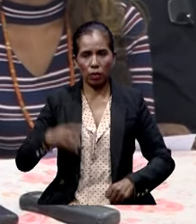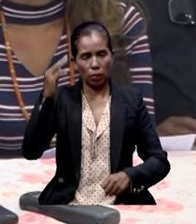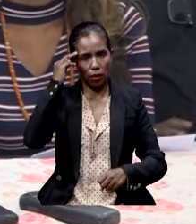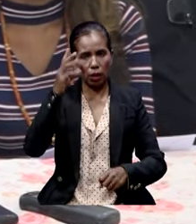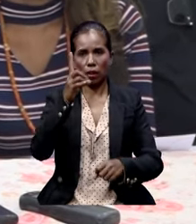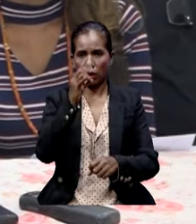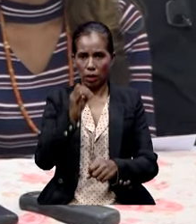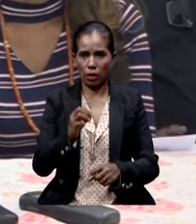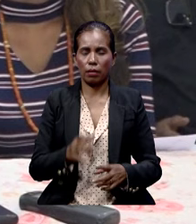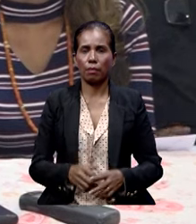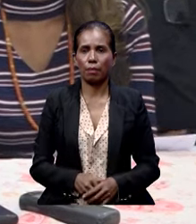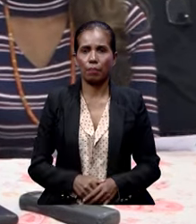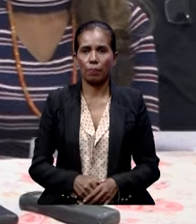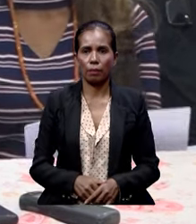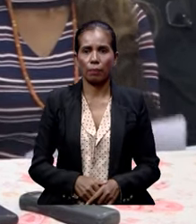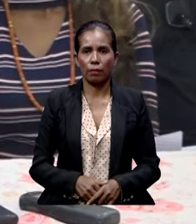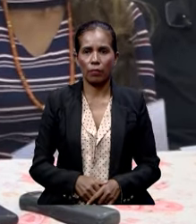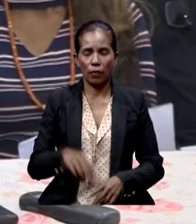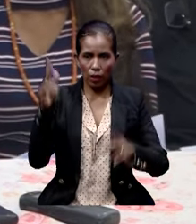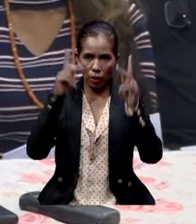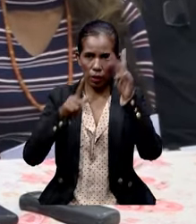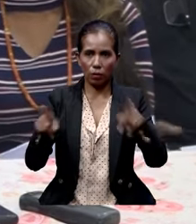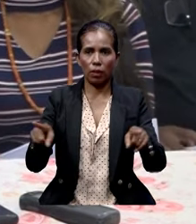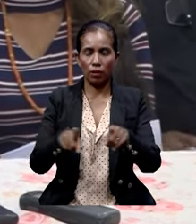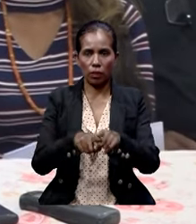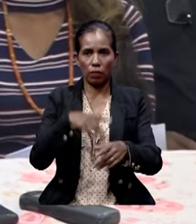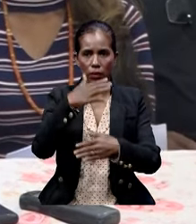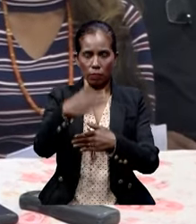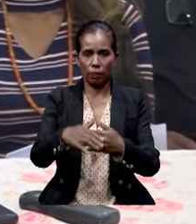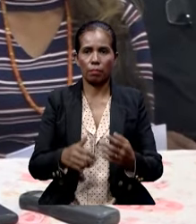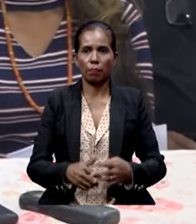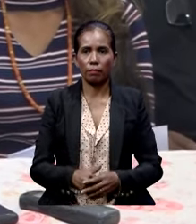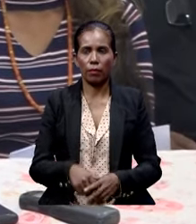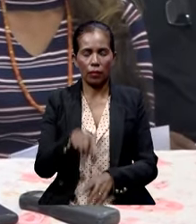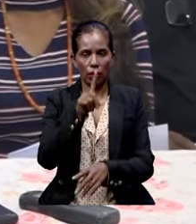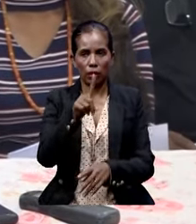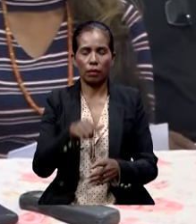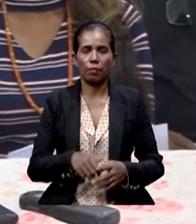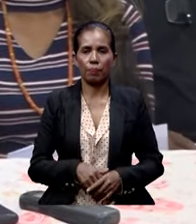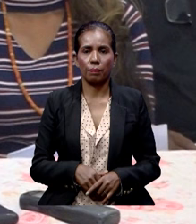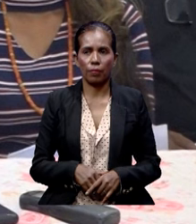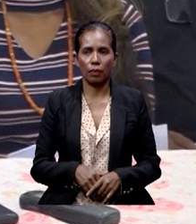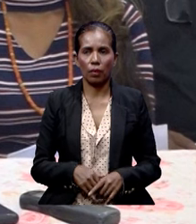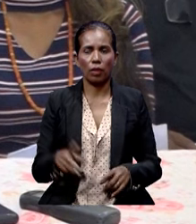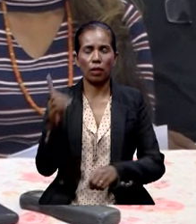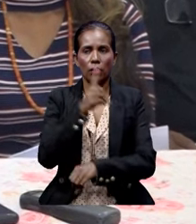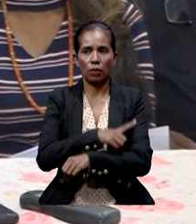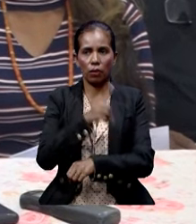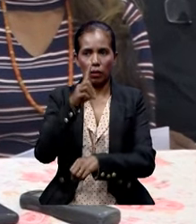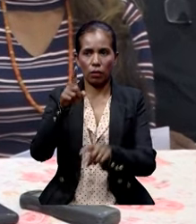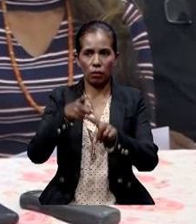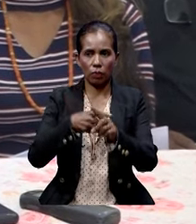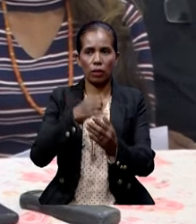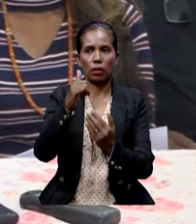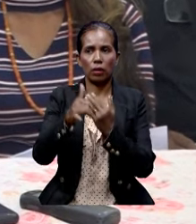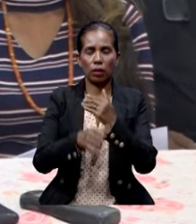dili. Kaju hiranema kanesang tuirmene, ida. Lorong ida fulan janeiro,